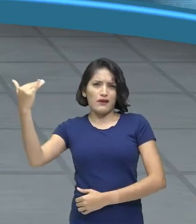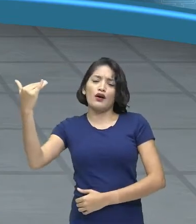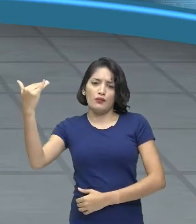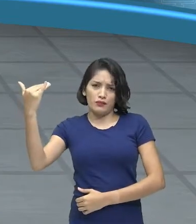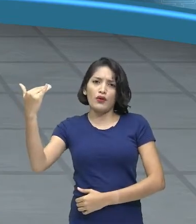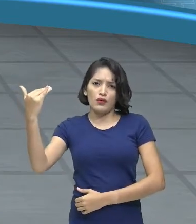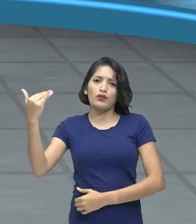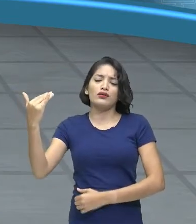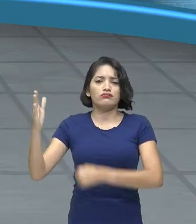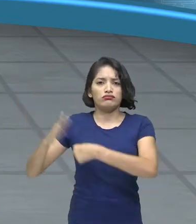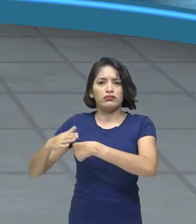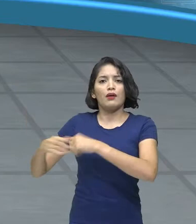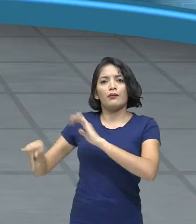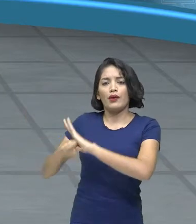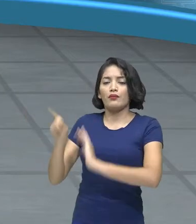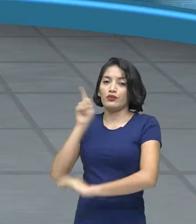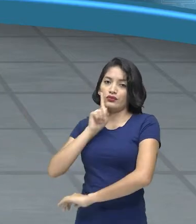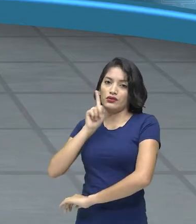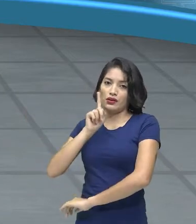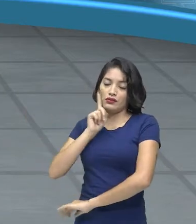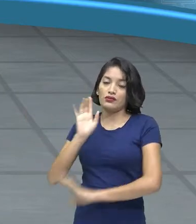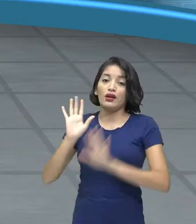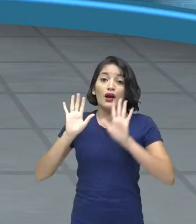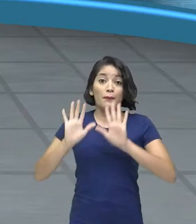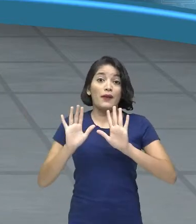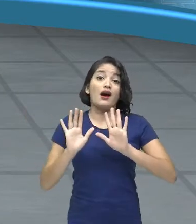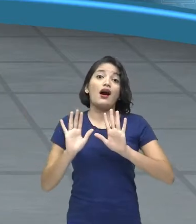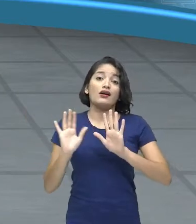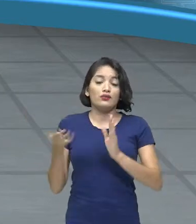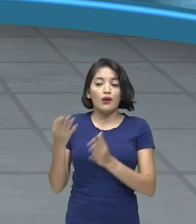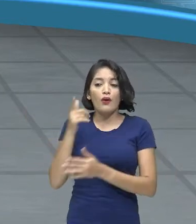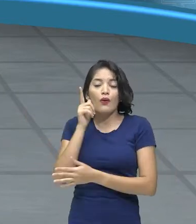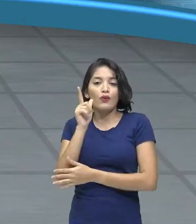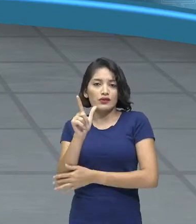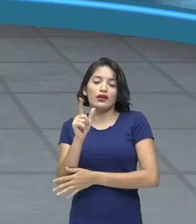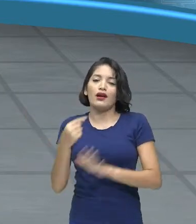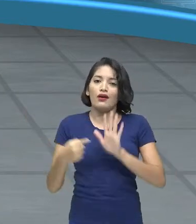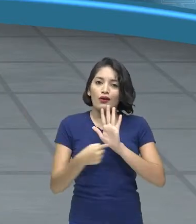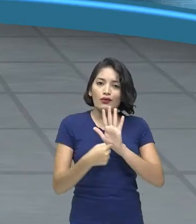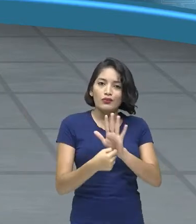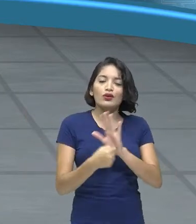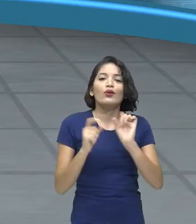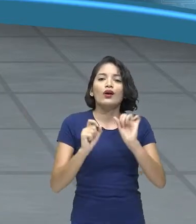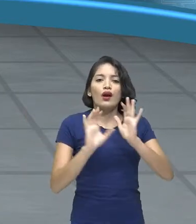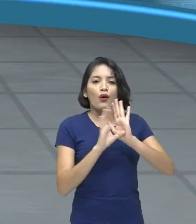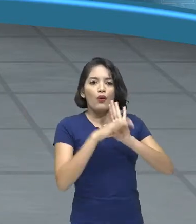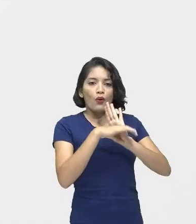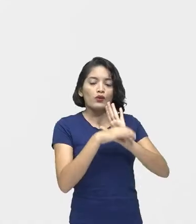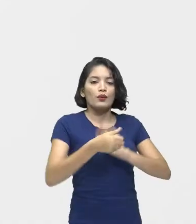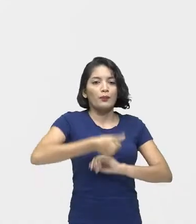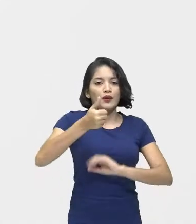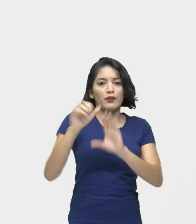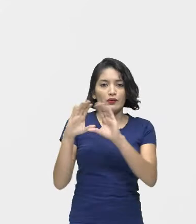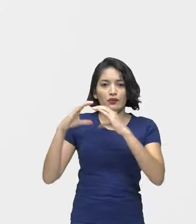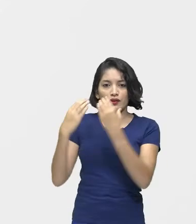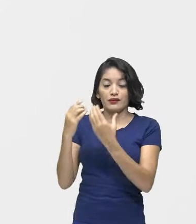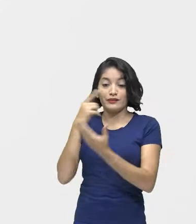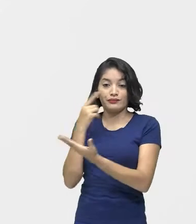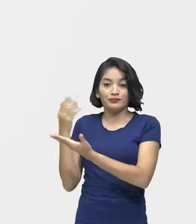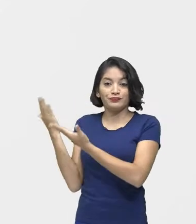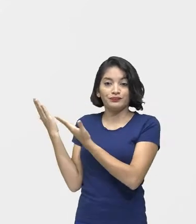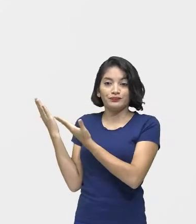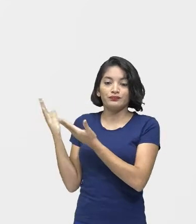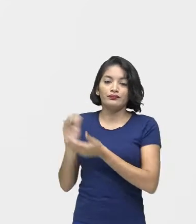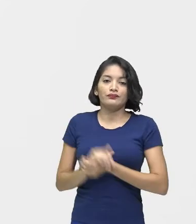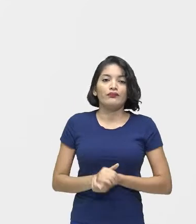de Independência dos Estados Unidos. Mas para nós chegarmos nela, eu quero primeiro trazer para vocês o conceito aí do primeiro congresso. Vamos lá? Vejam